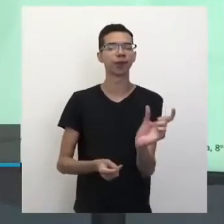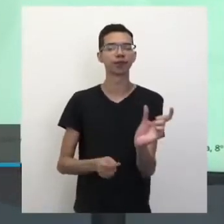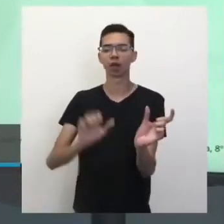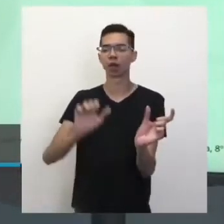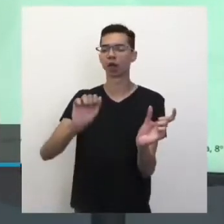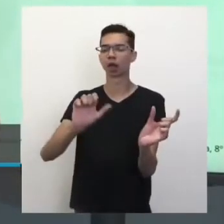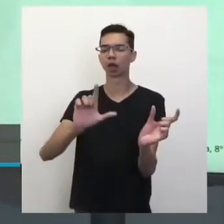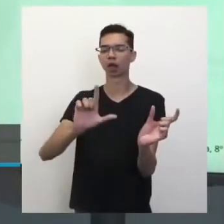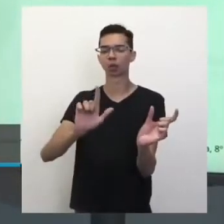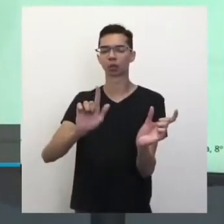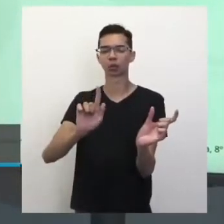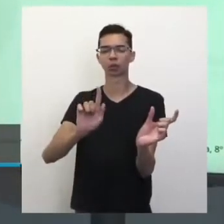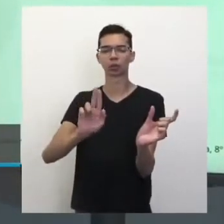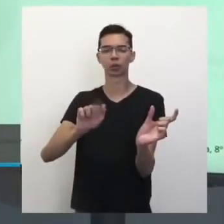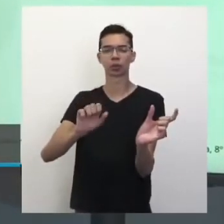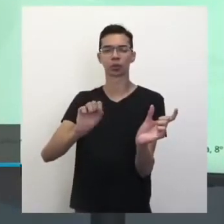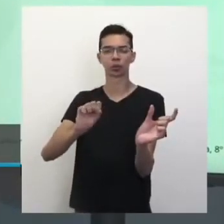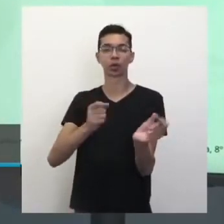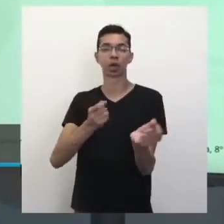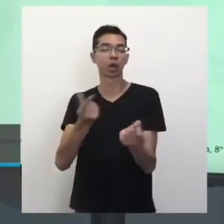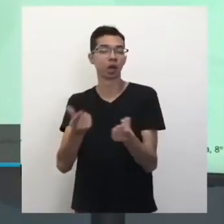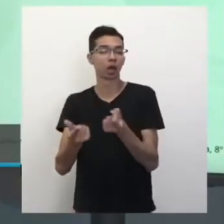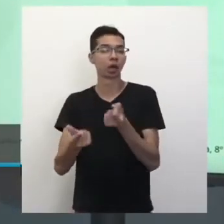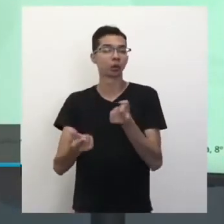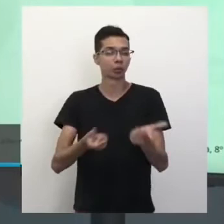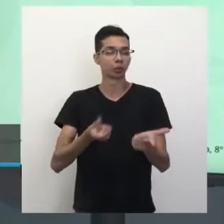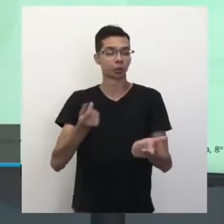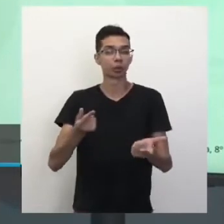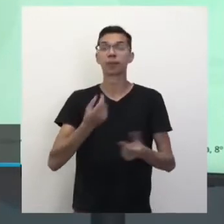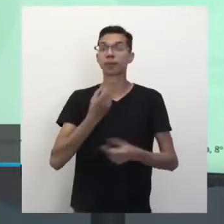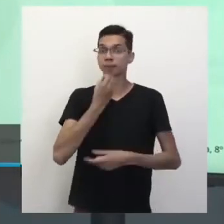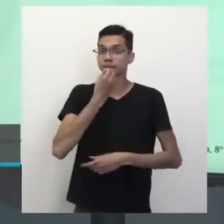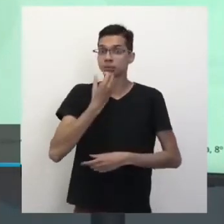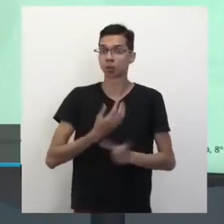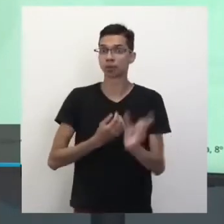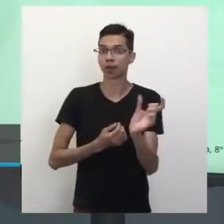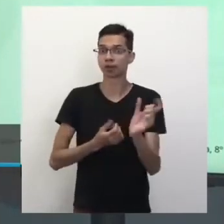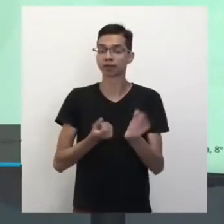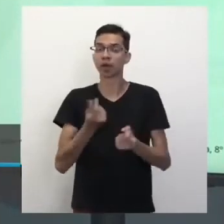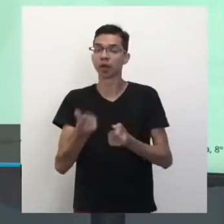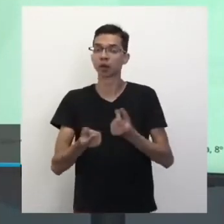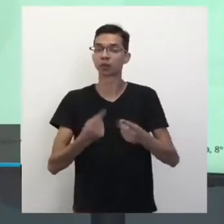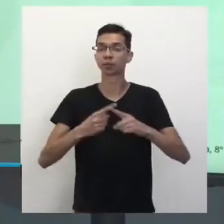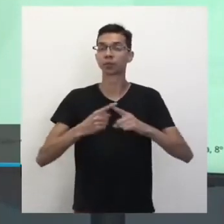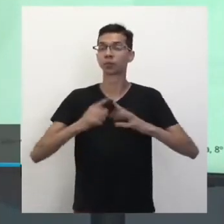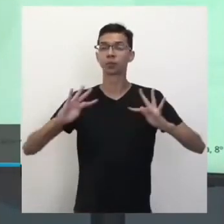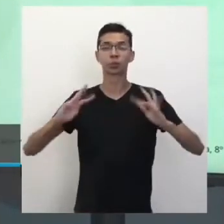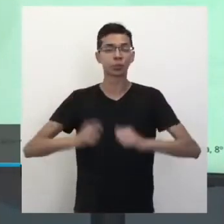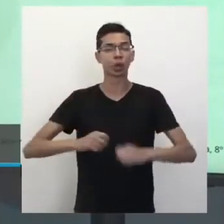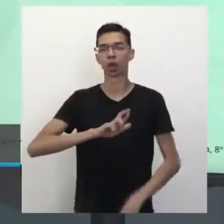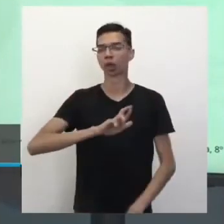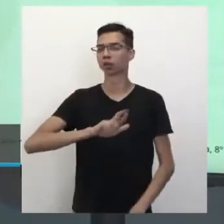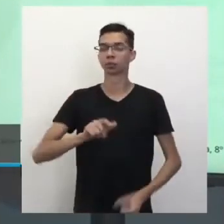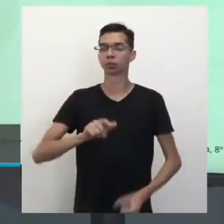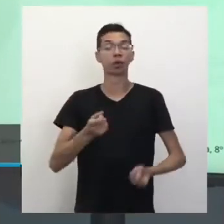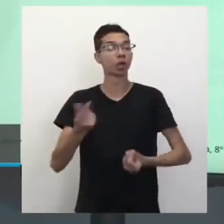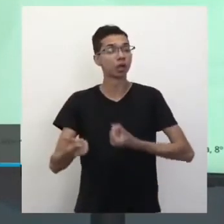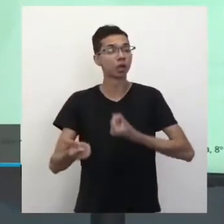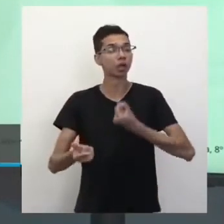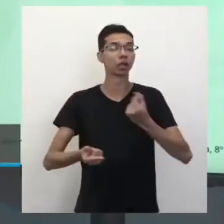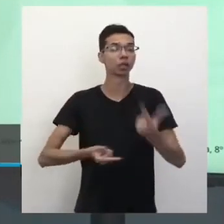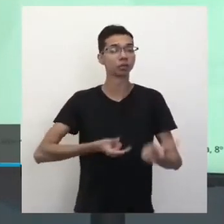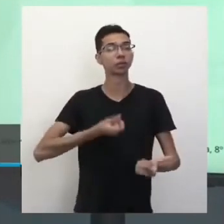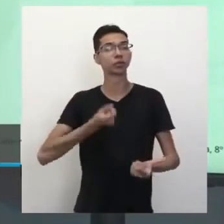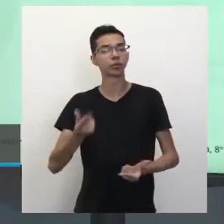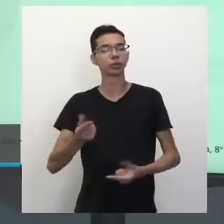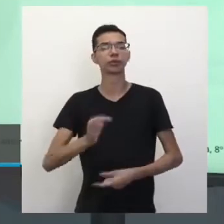muito bom colocar, porque não são todos, são alguns, embora nós já comentamos e sempre vamos falar que nenhuma notícia ela é realmente